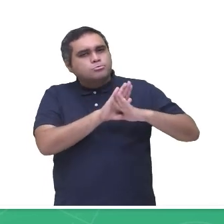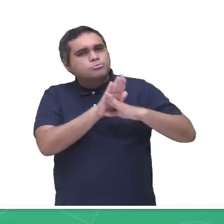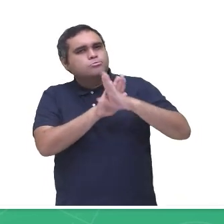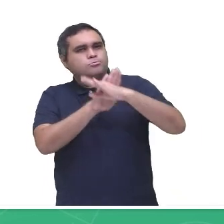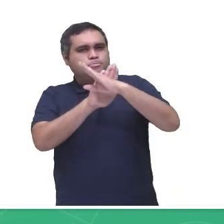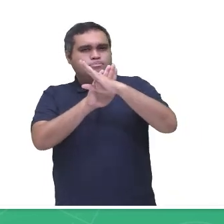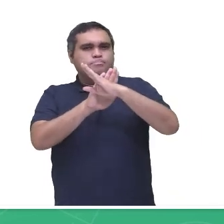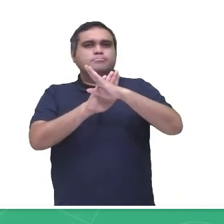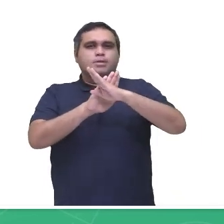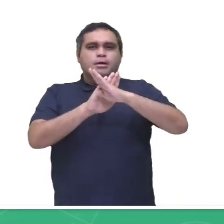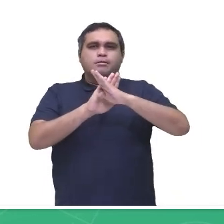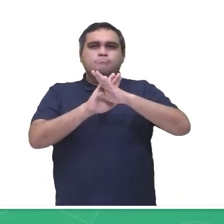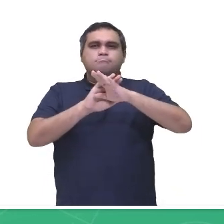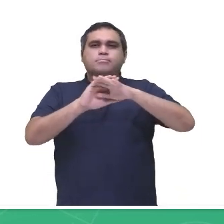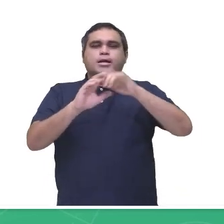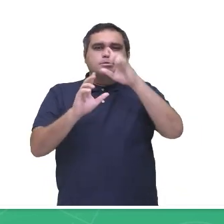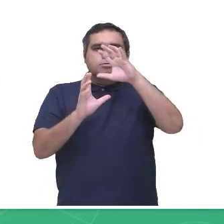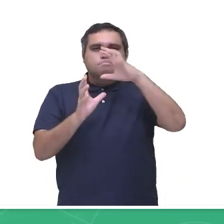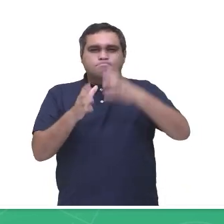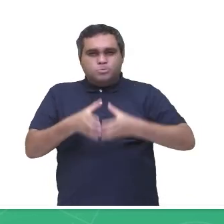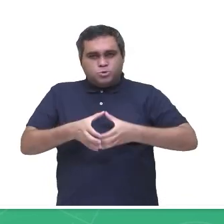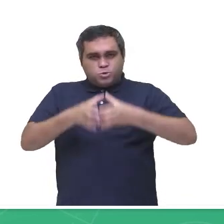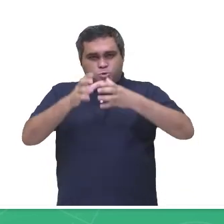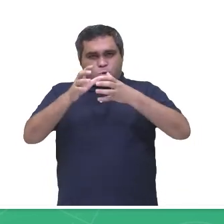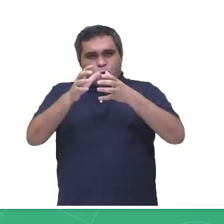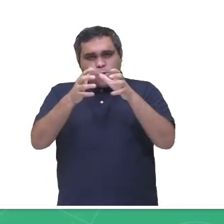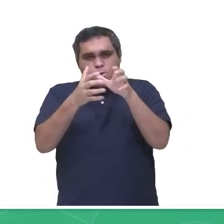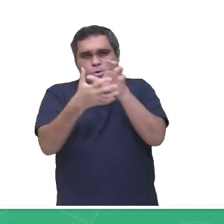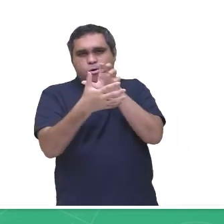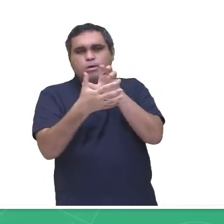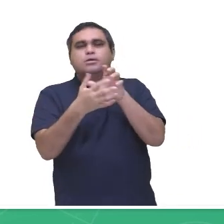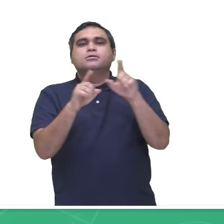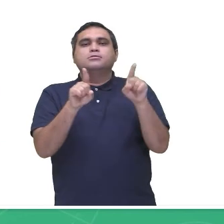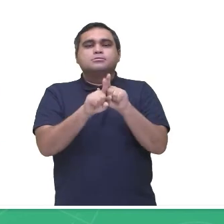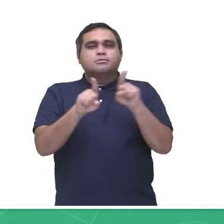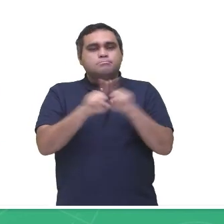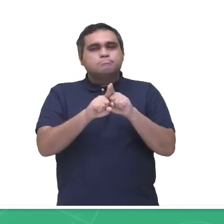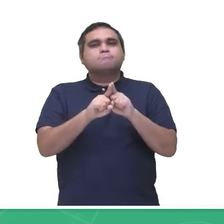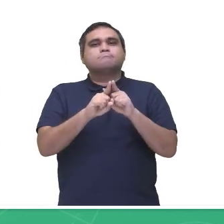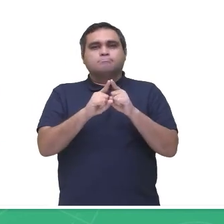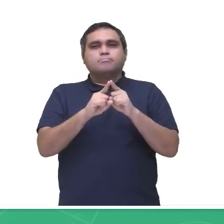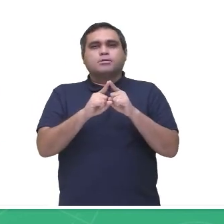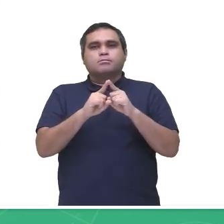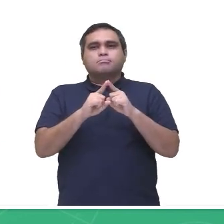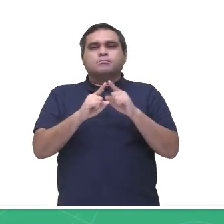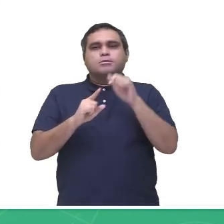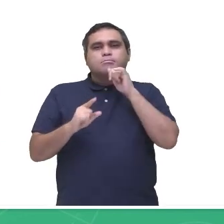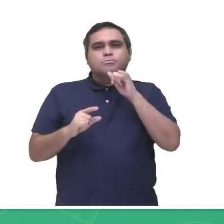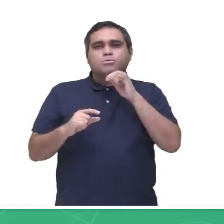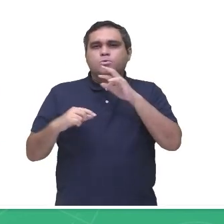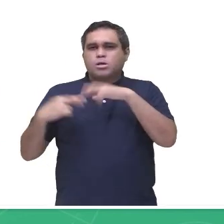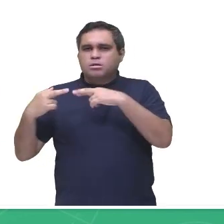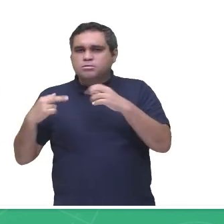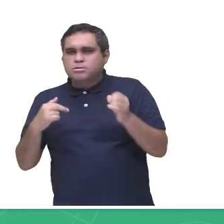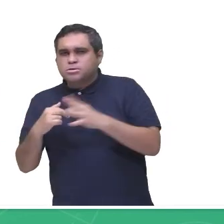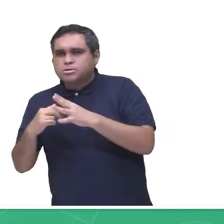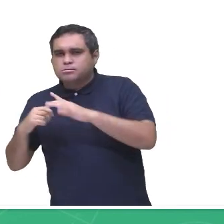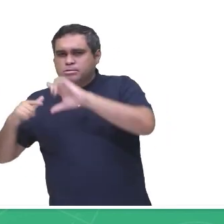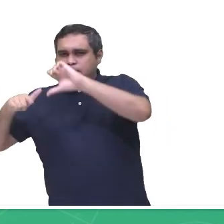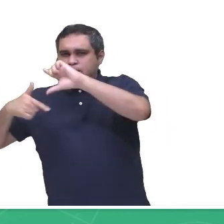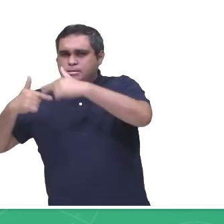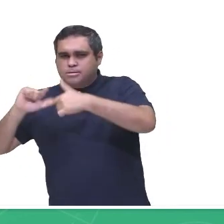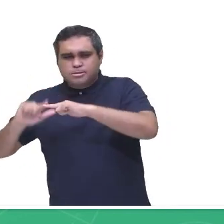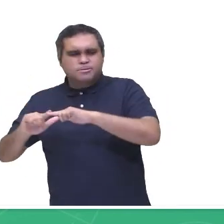retorcido, substituindo a unidade geométrica e o equilíbrio da arte renascentista. acentuado o contraste, aquilo que nós já